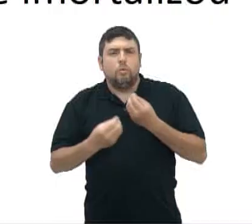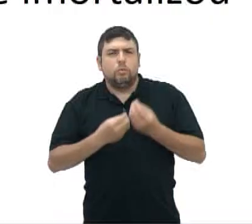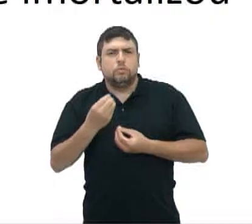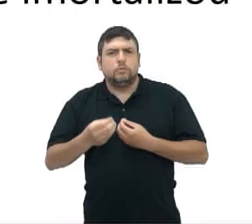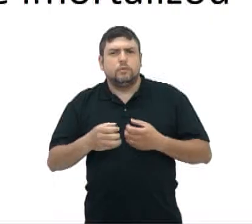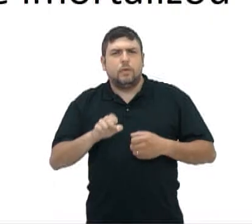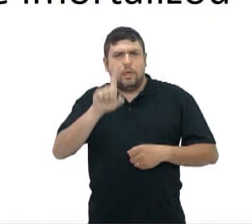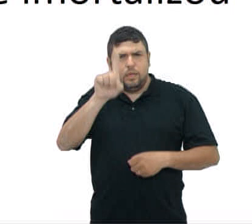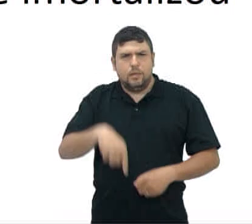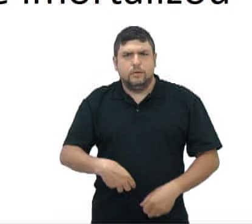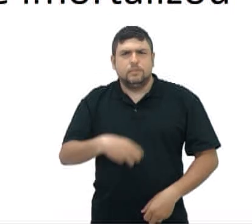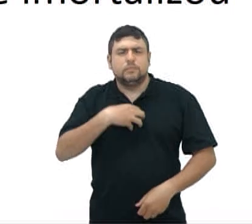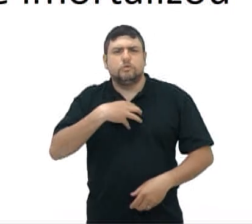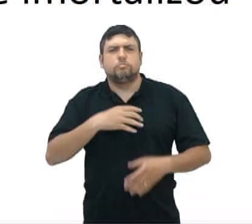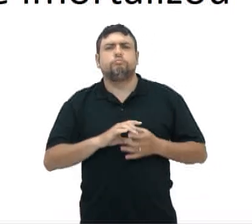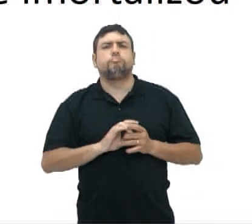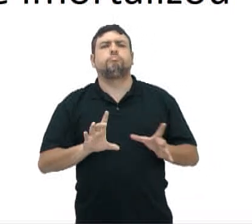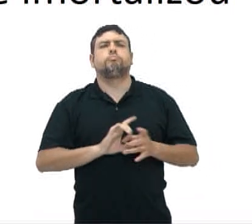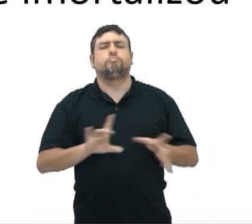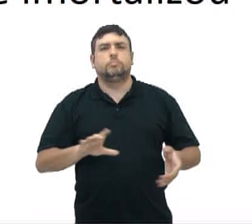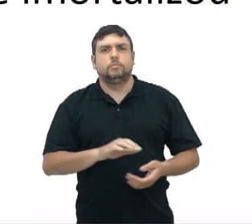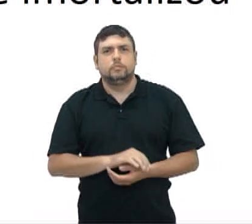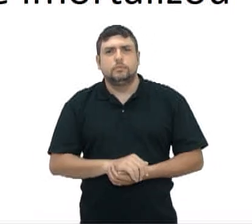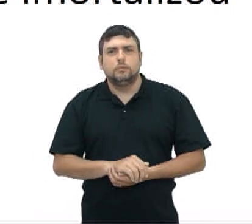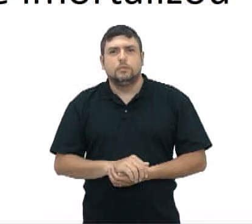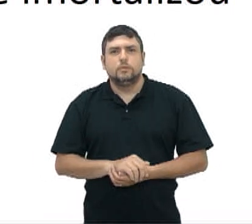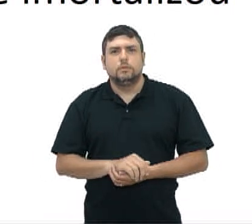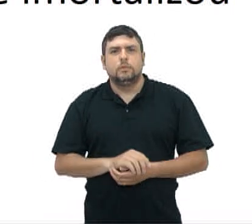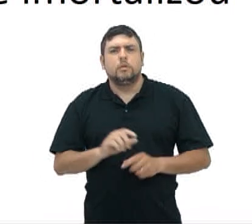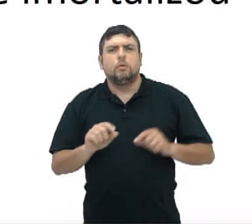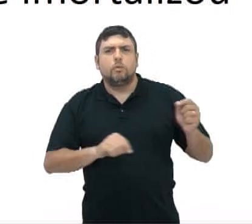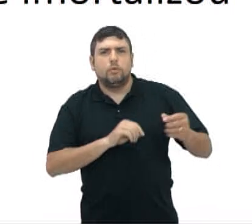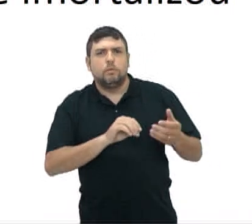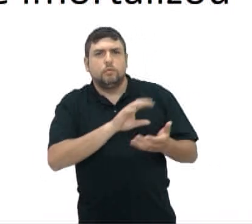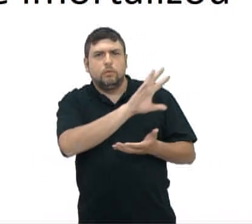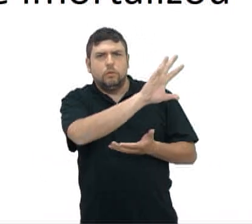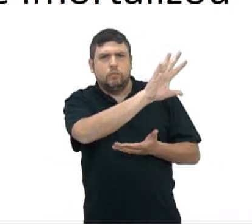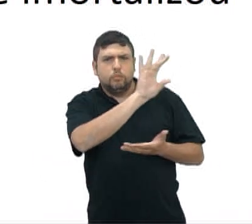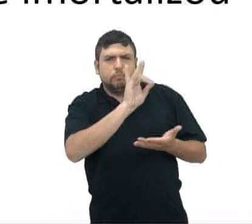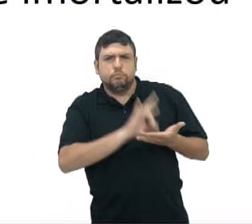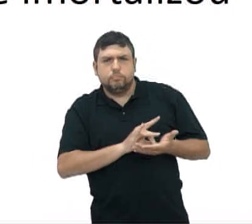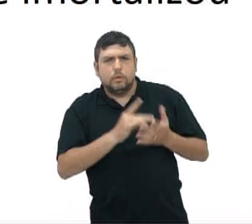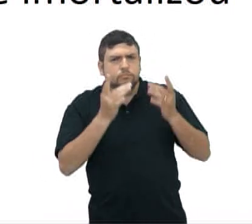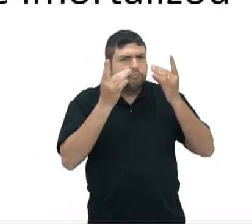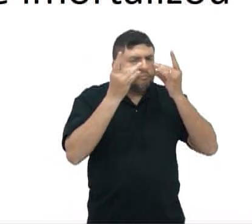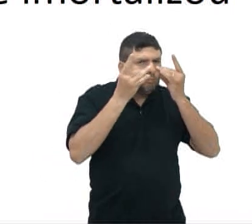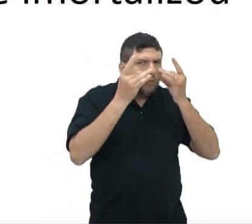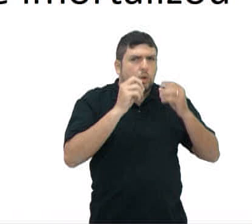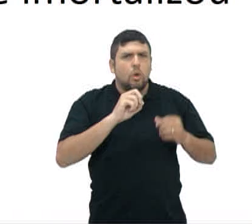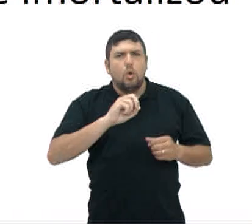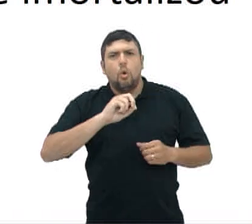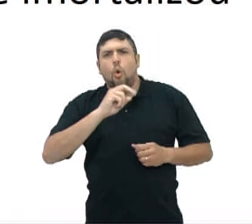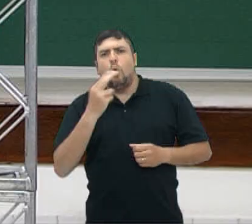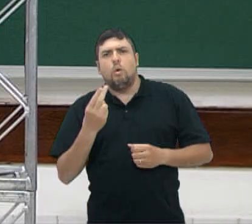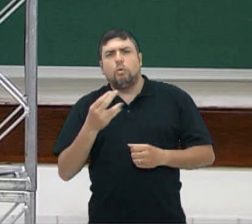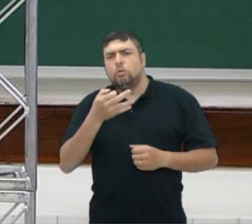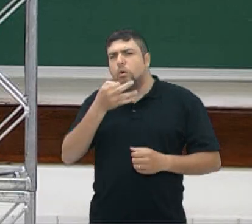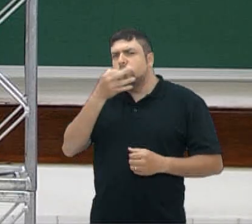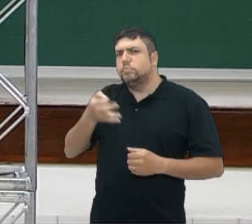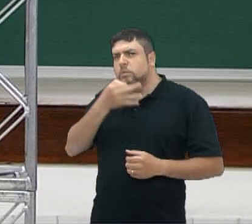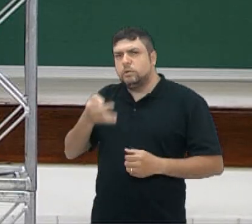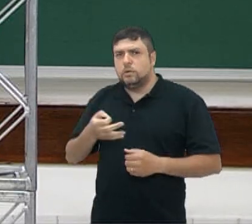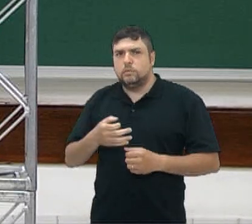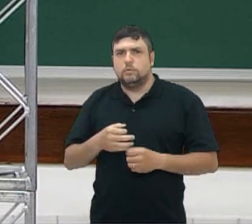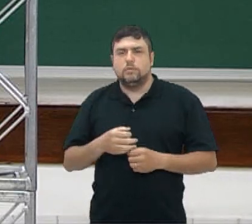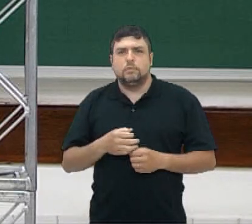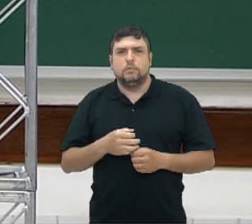explícitos. E aí? Está dando ideia de fato ou de opinião? Né? Isso, como que você percebe isso? É simples, é algo que